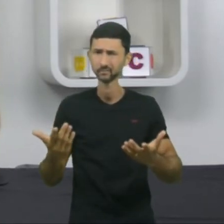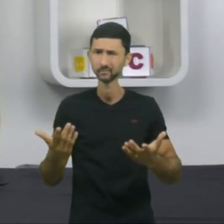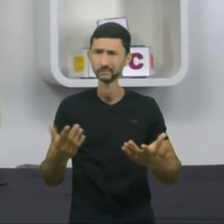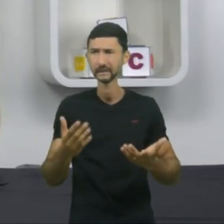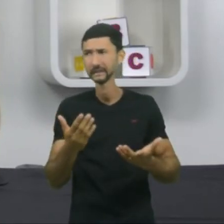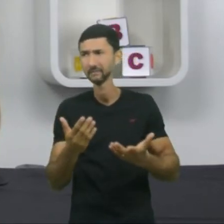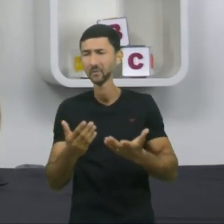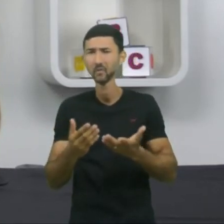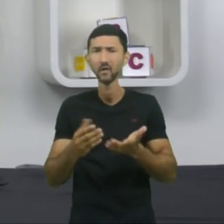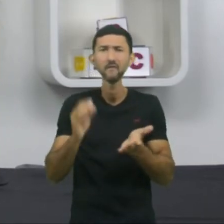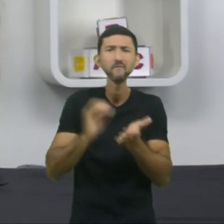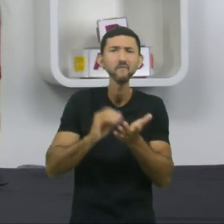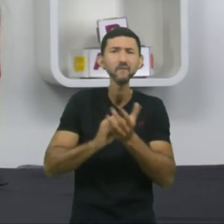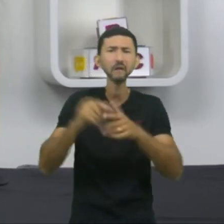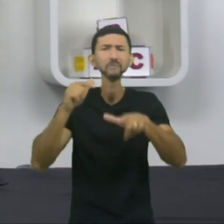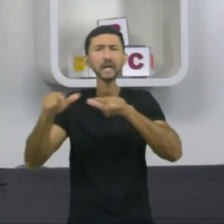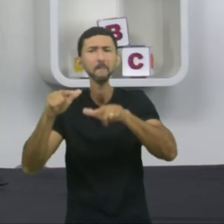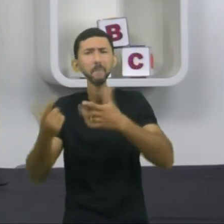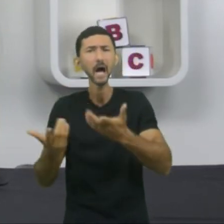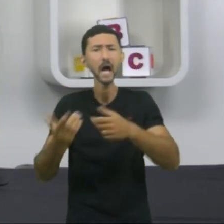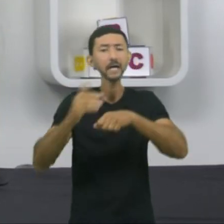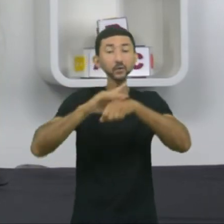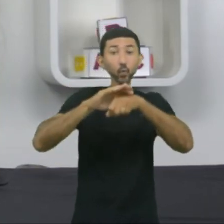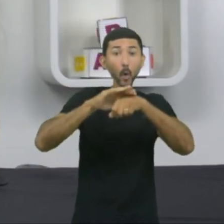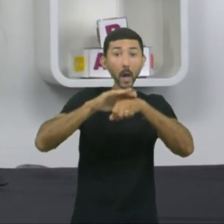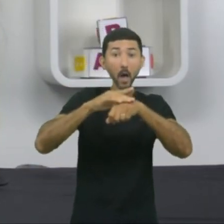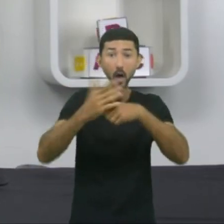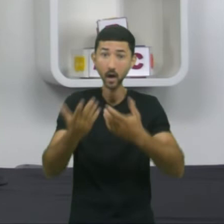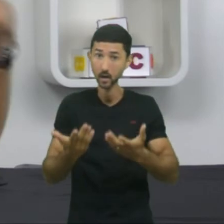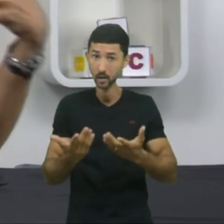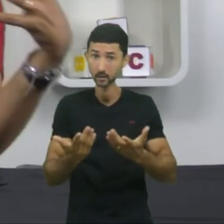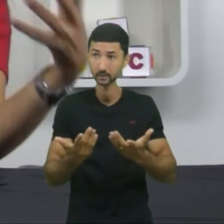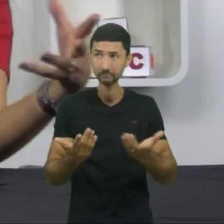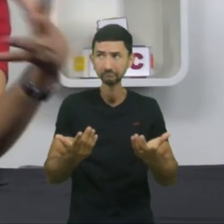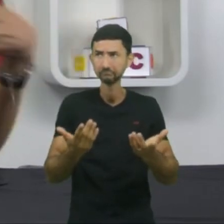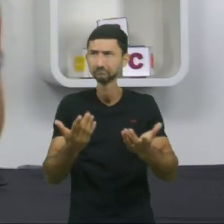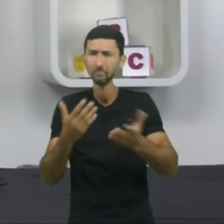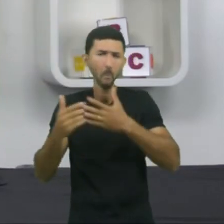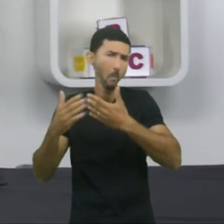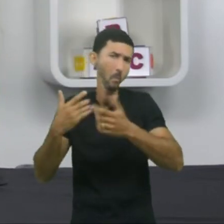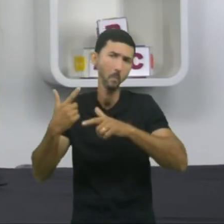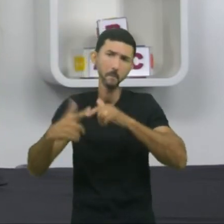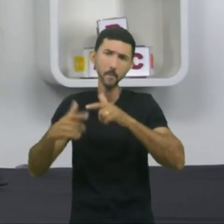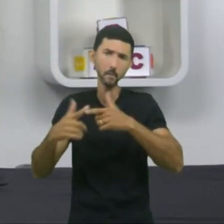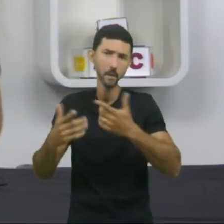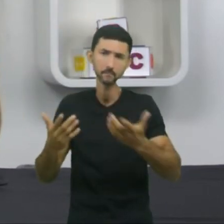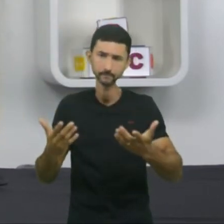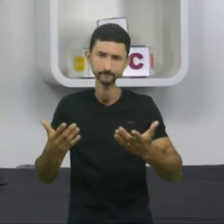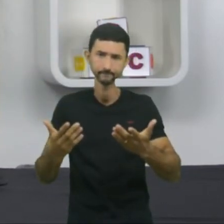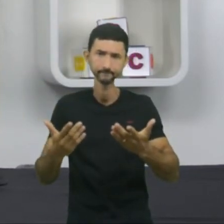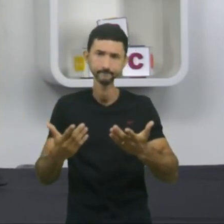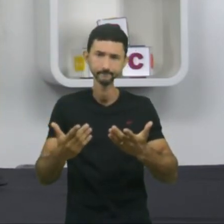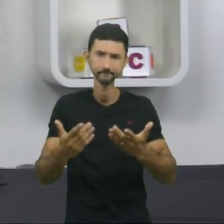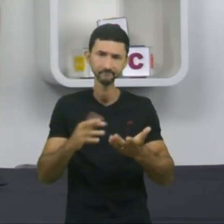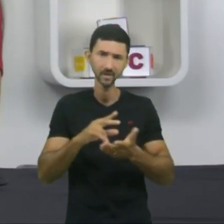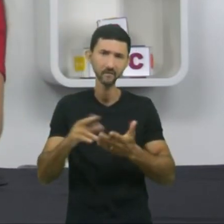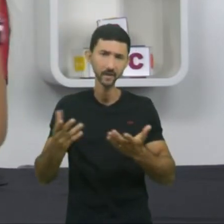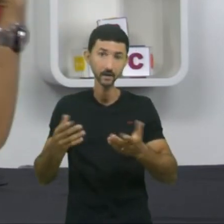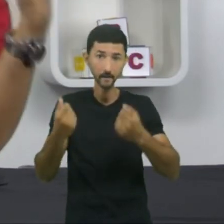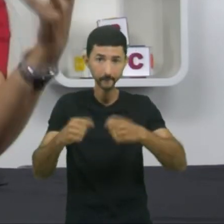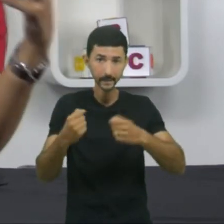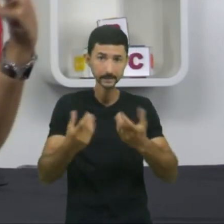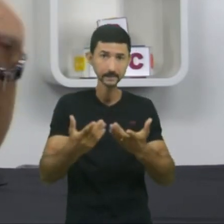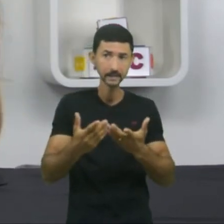Um desemprego, uma doença na família, alguma outra situação adversa. Você